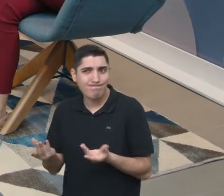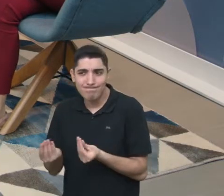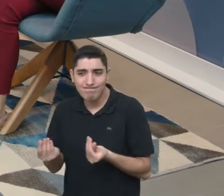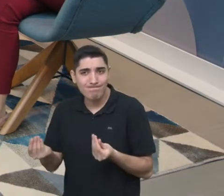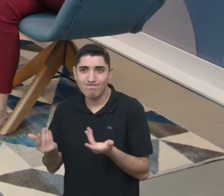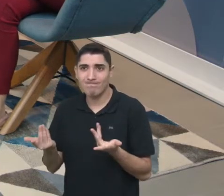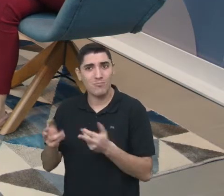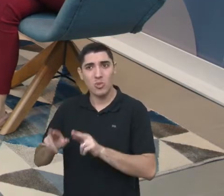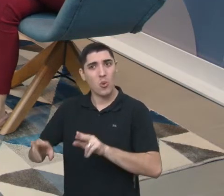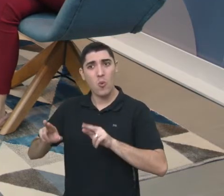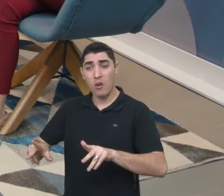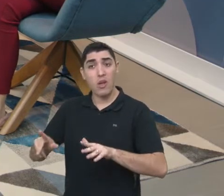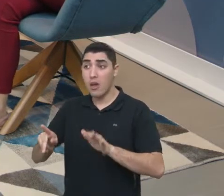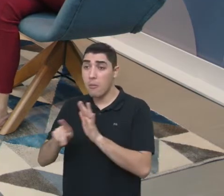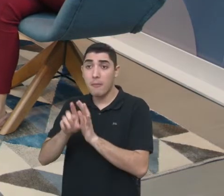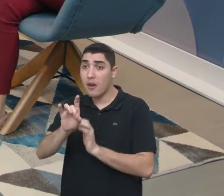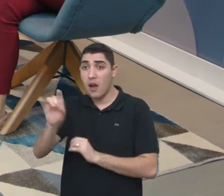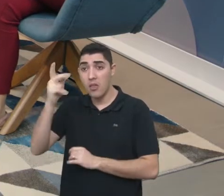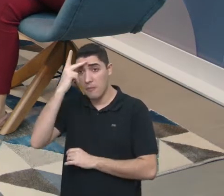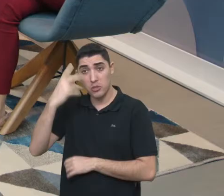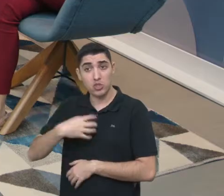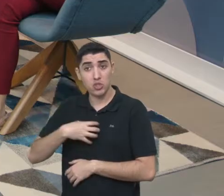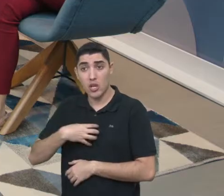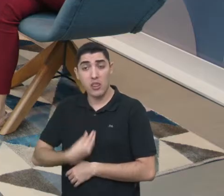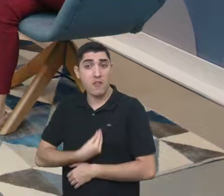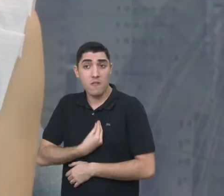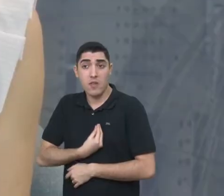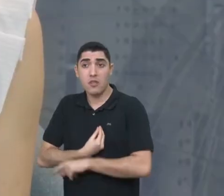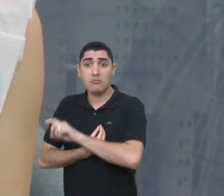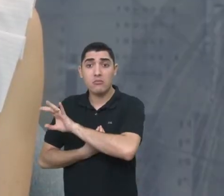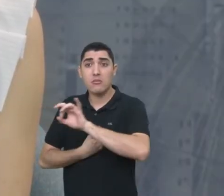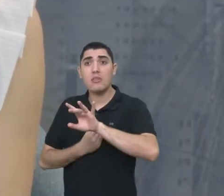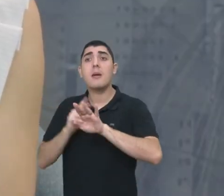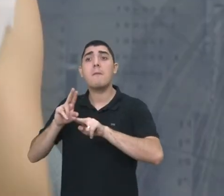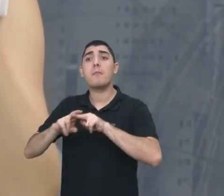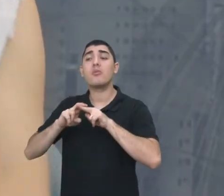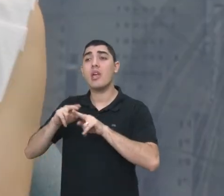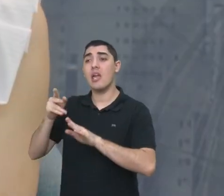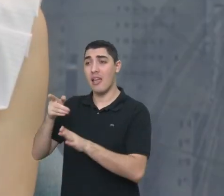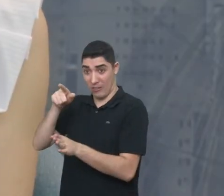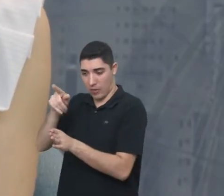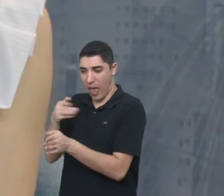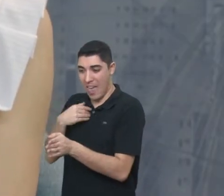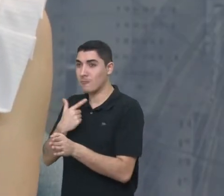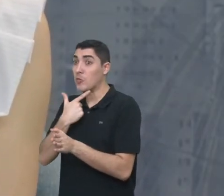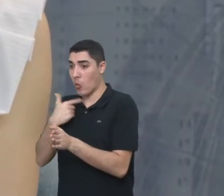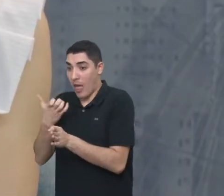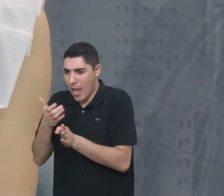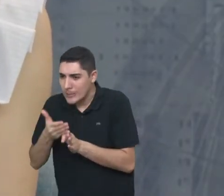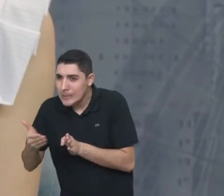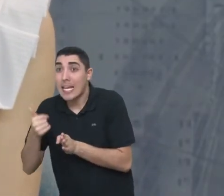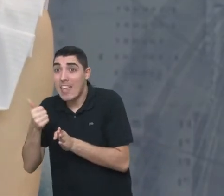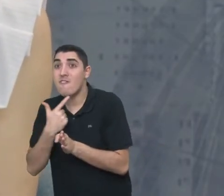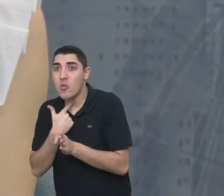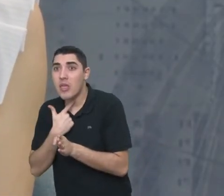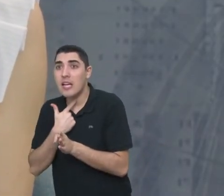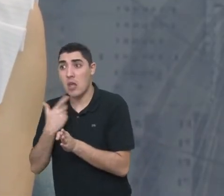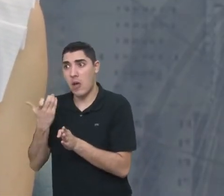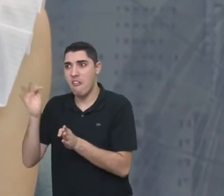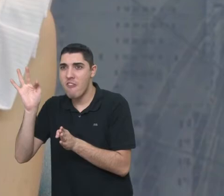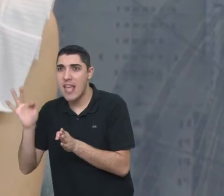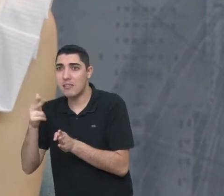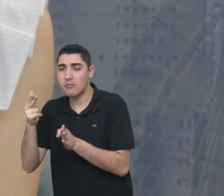nesse estilo, né? É interessante a gente olhar para os nossos reais, o que está por trás do meu desejo, né? O que eu estou buscando com isso? É